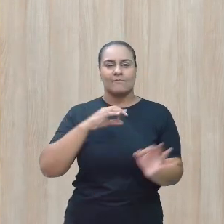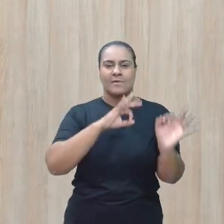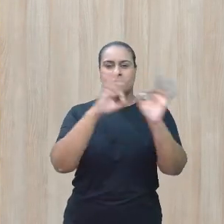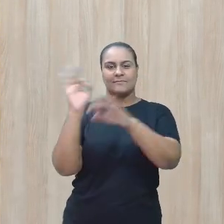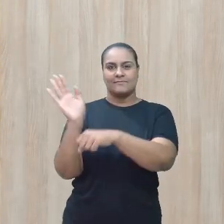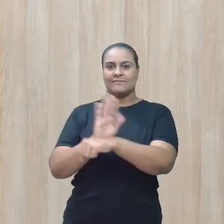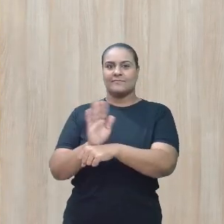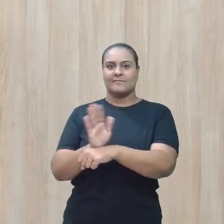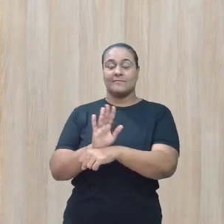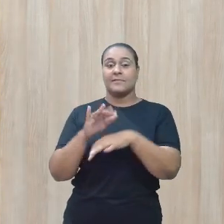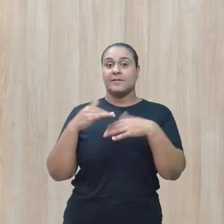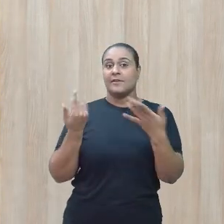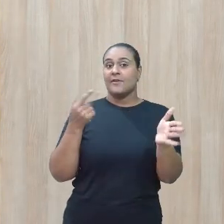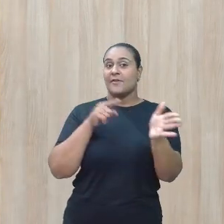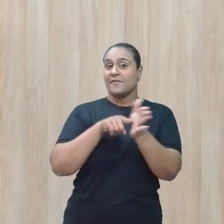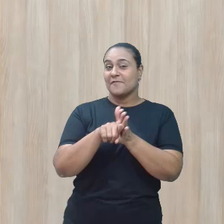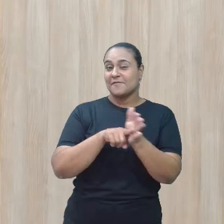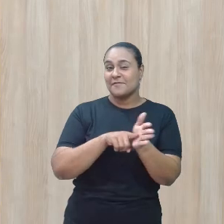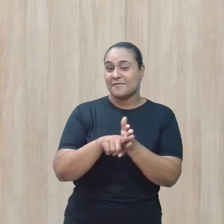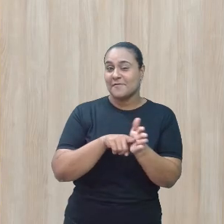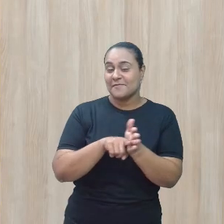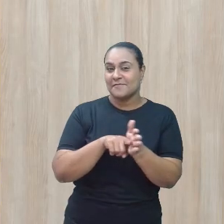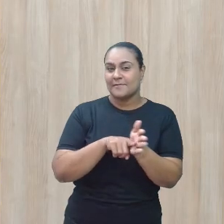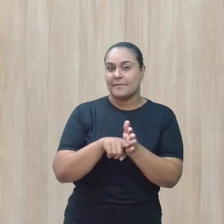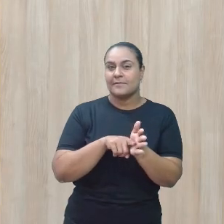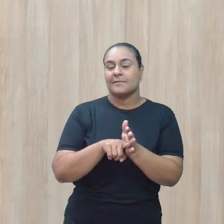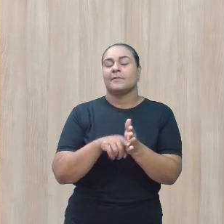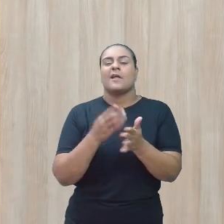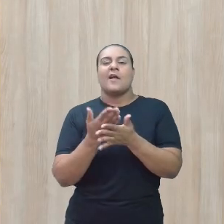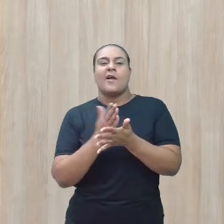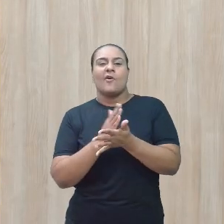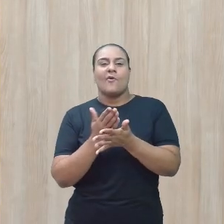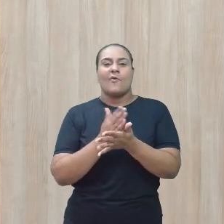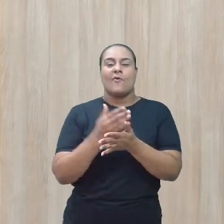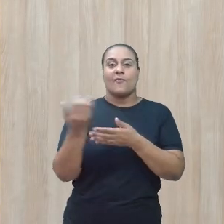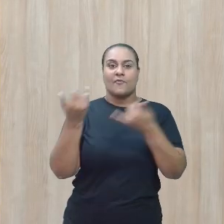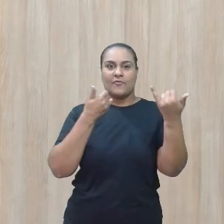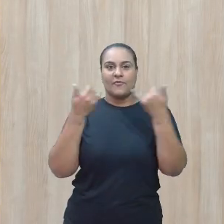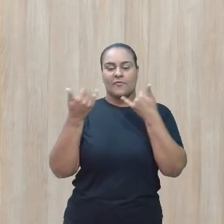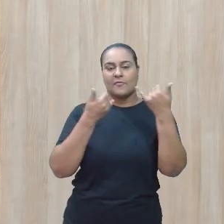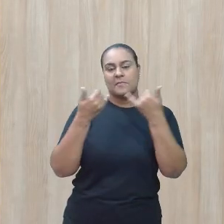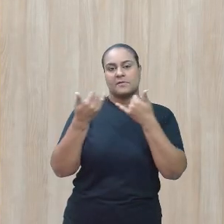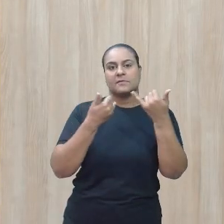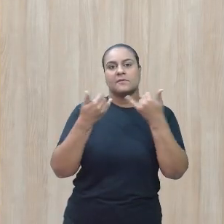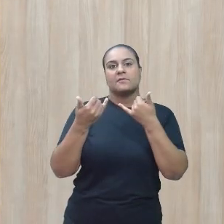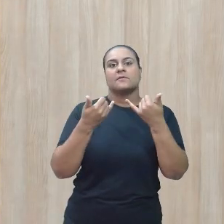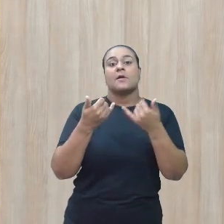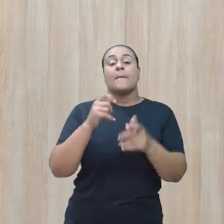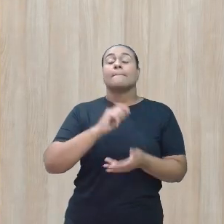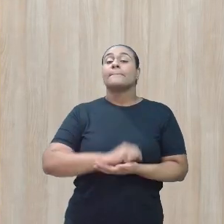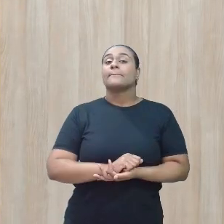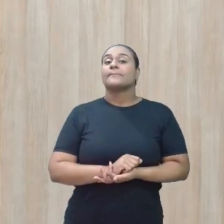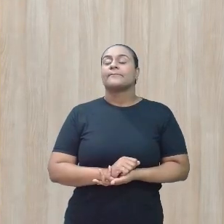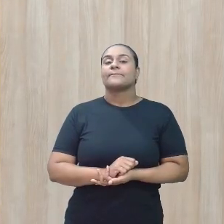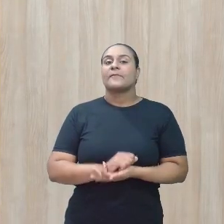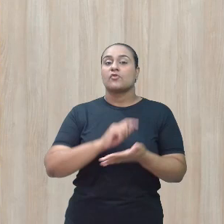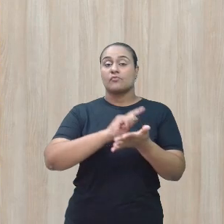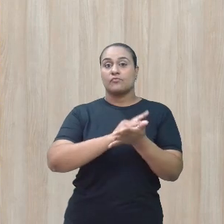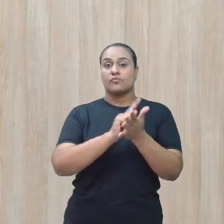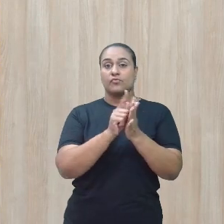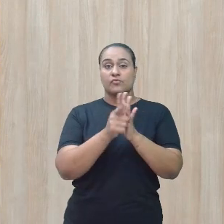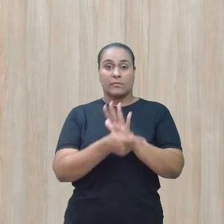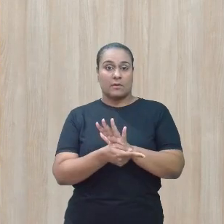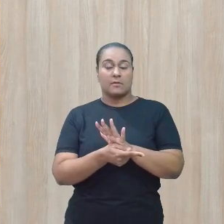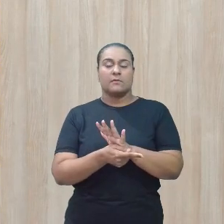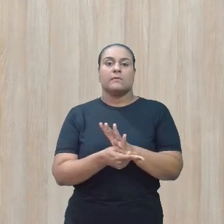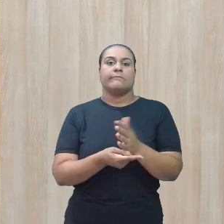aí a gente fez uma pesquisa fictícia, né? Coloquei aqui algumas informações para a gente tratar sobre os gêneros de preferência